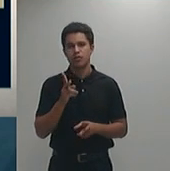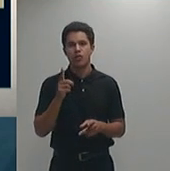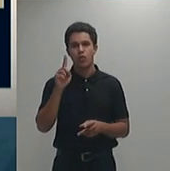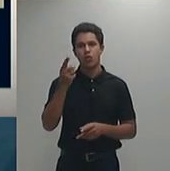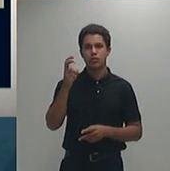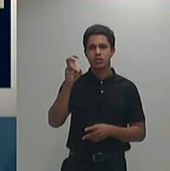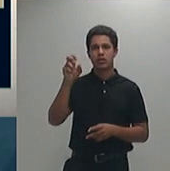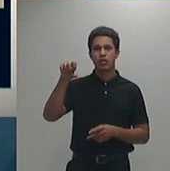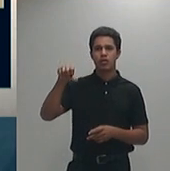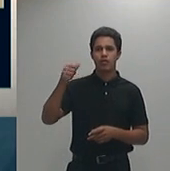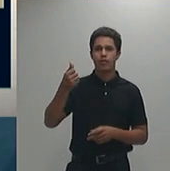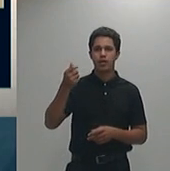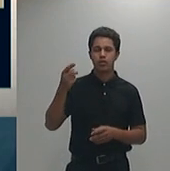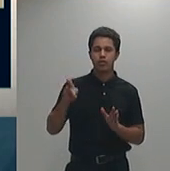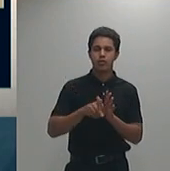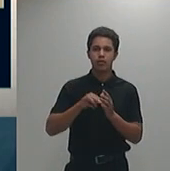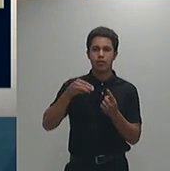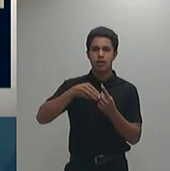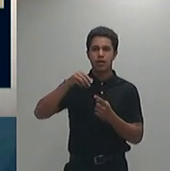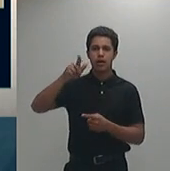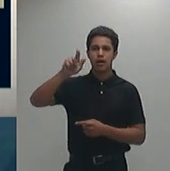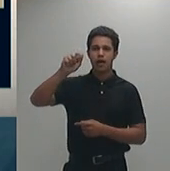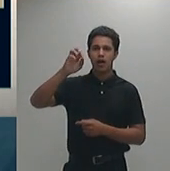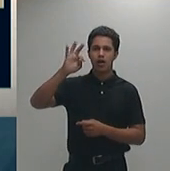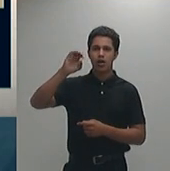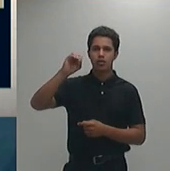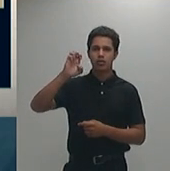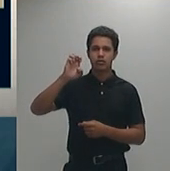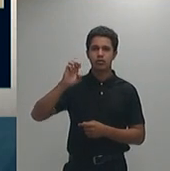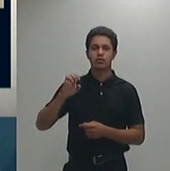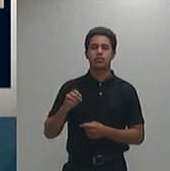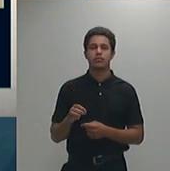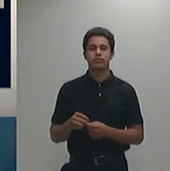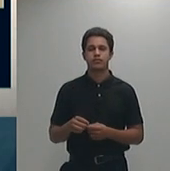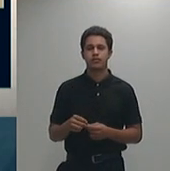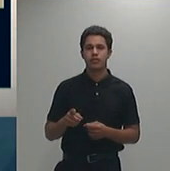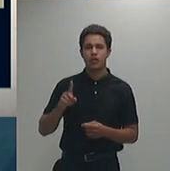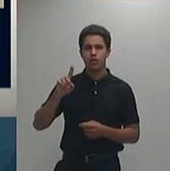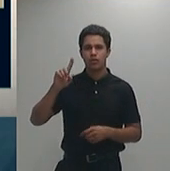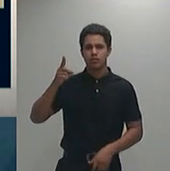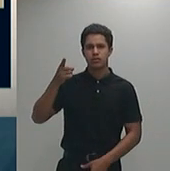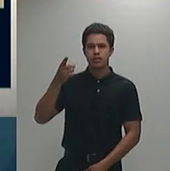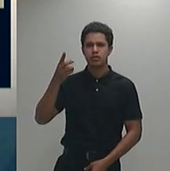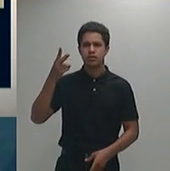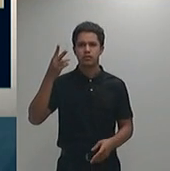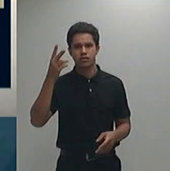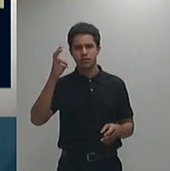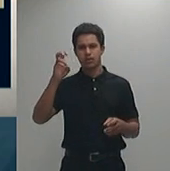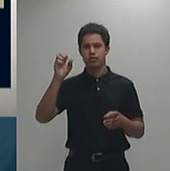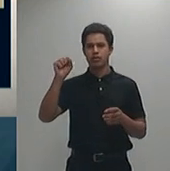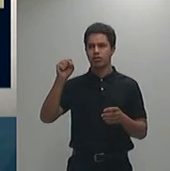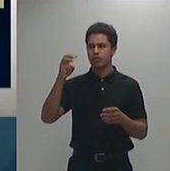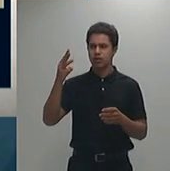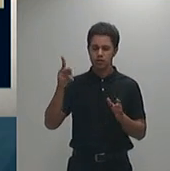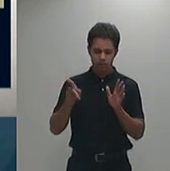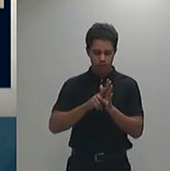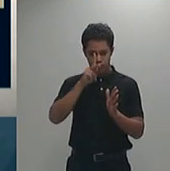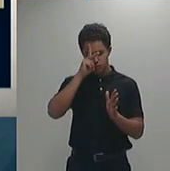da ministra gallotti e o 158 30 da minha relatoria